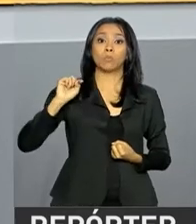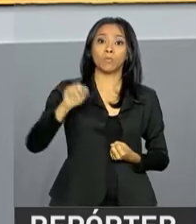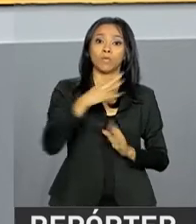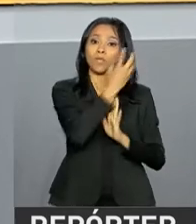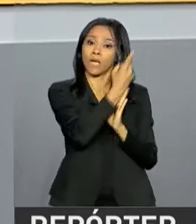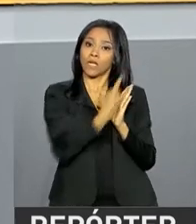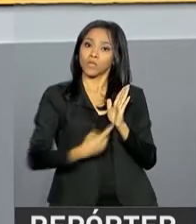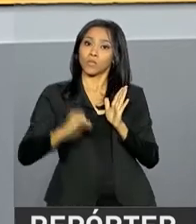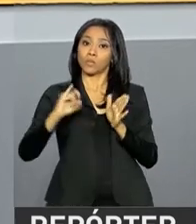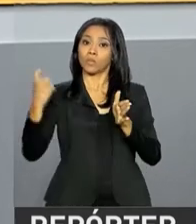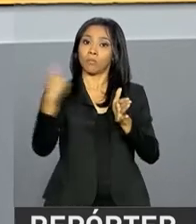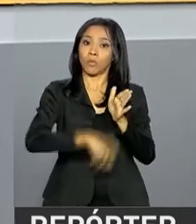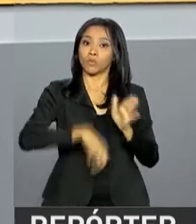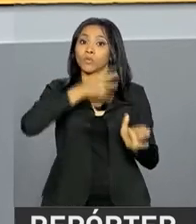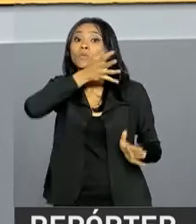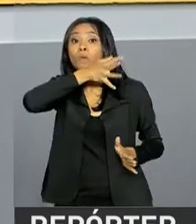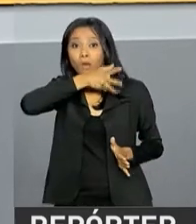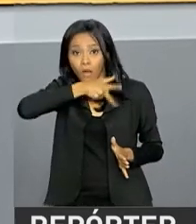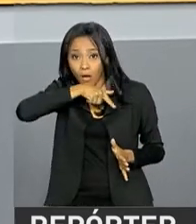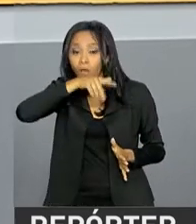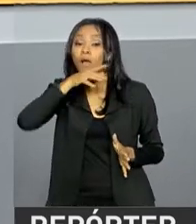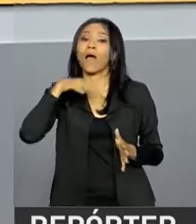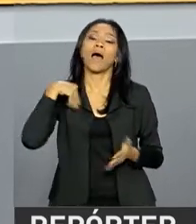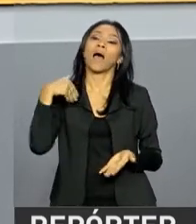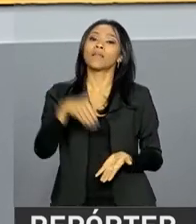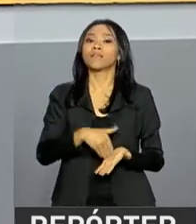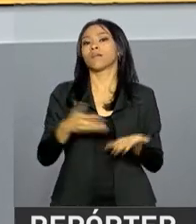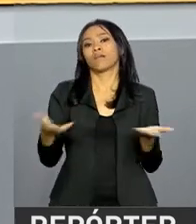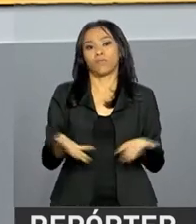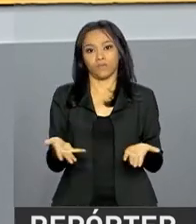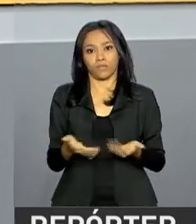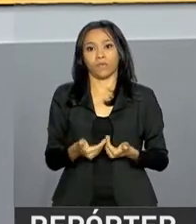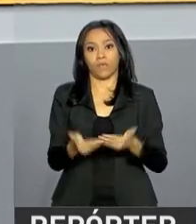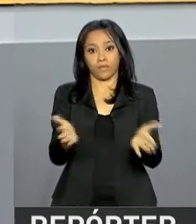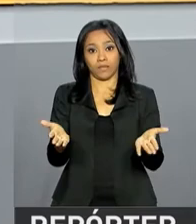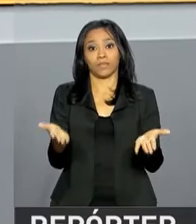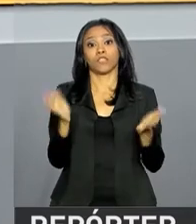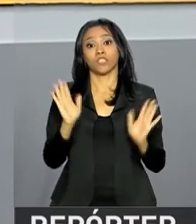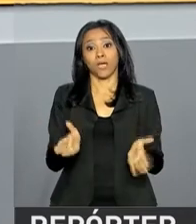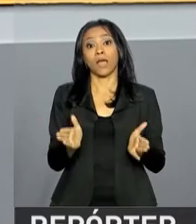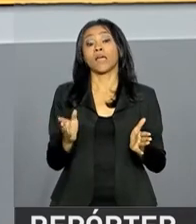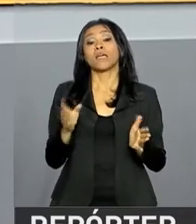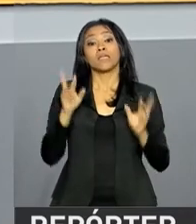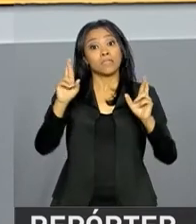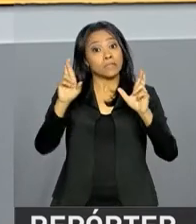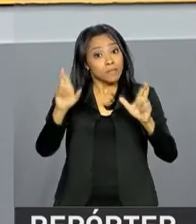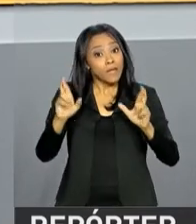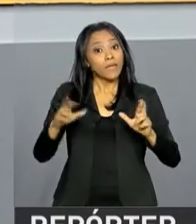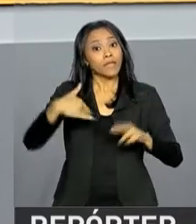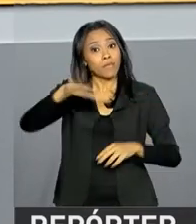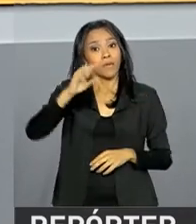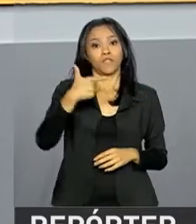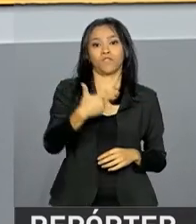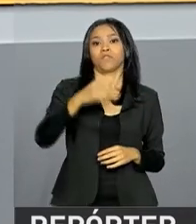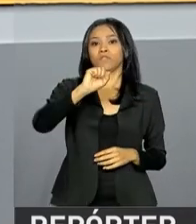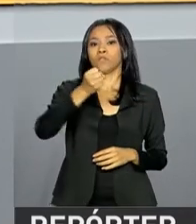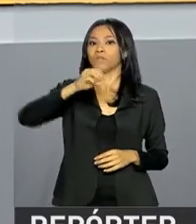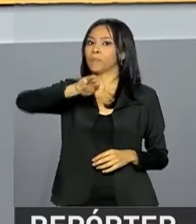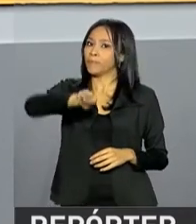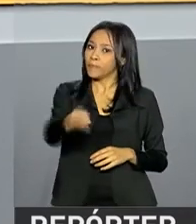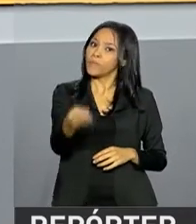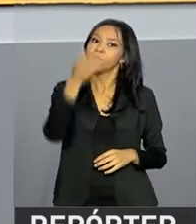2018 até as 11 horas da manhã de hoje primeiro dia de entrega a expectativa é que mais de 28 milhões de contribuintes